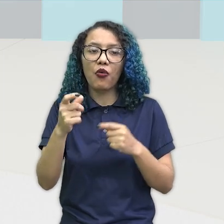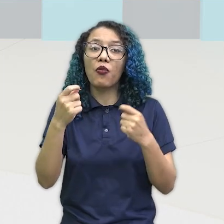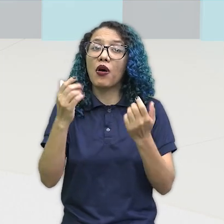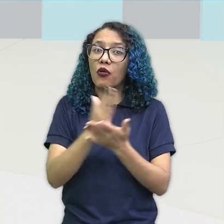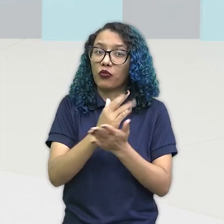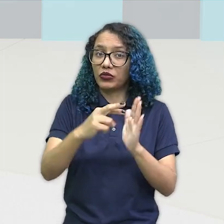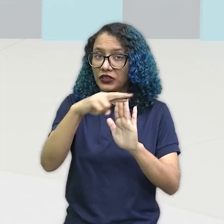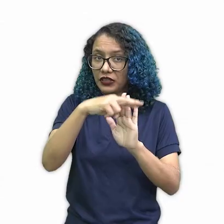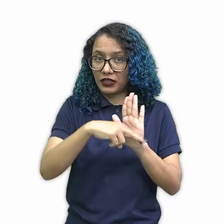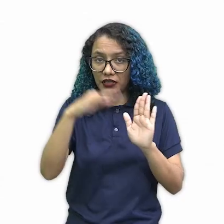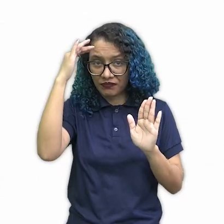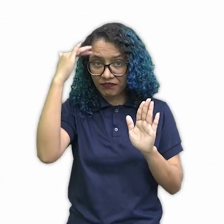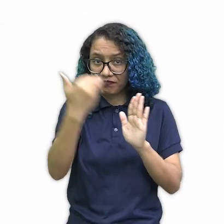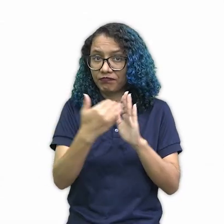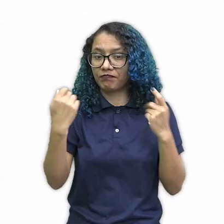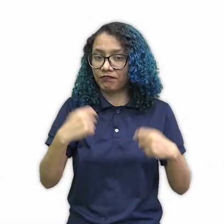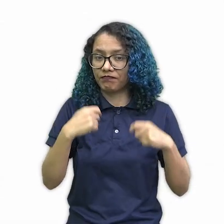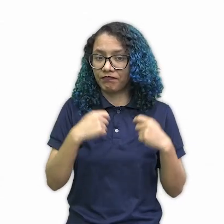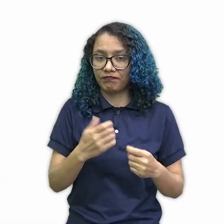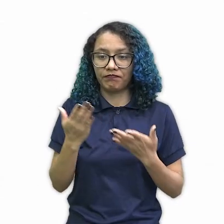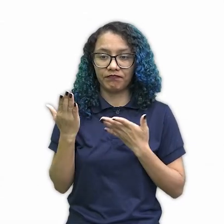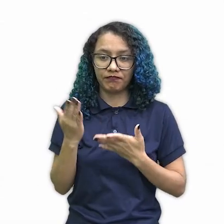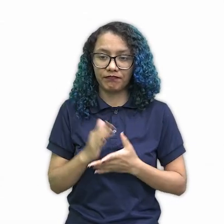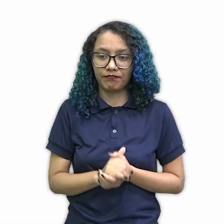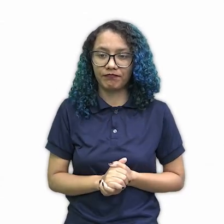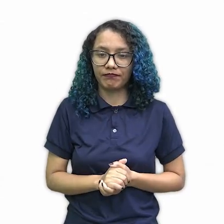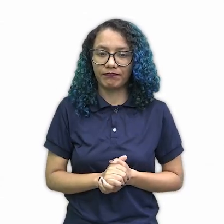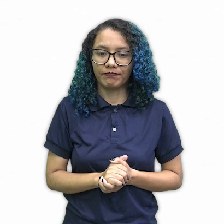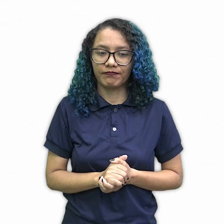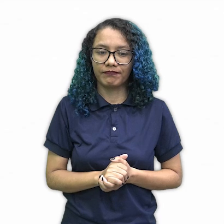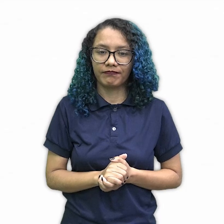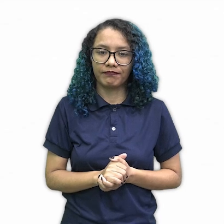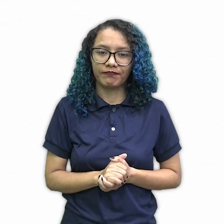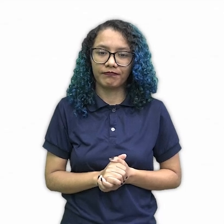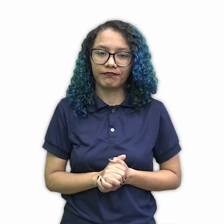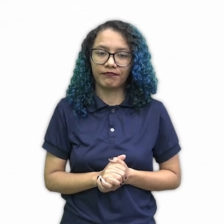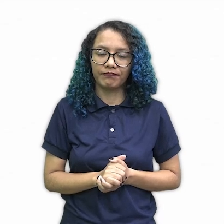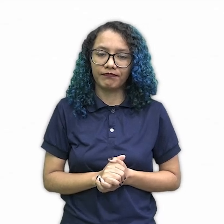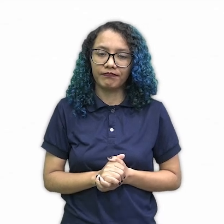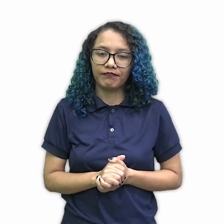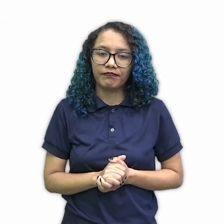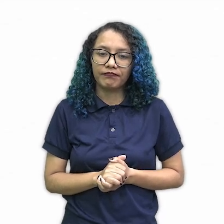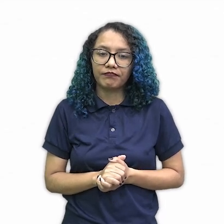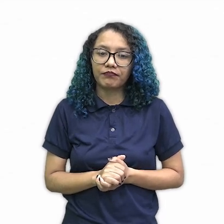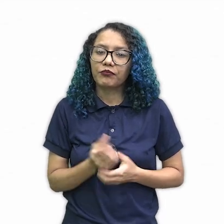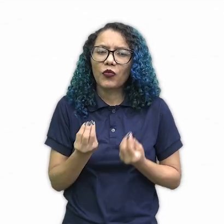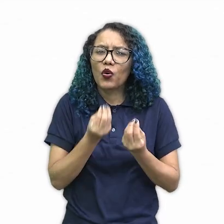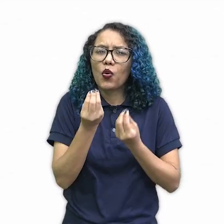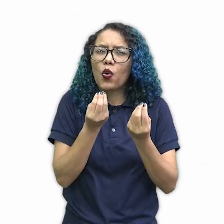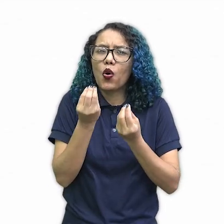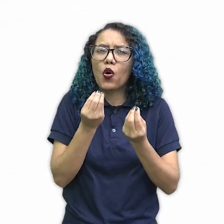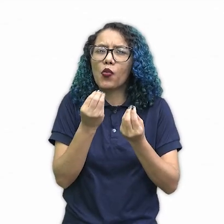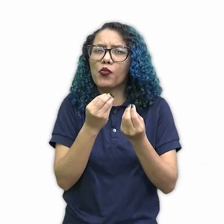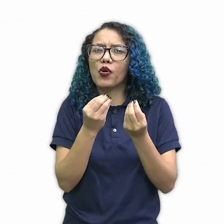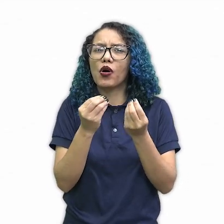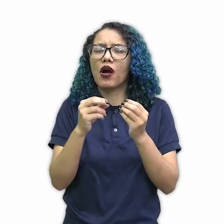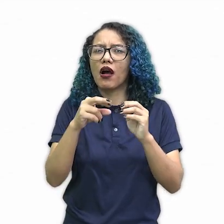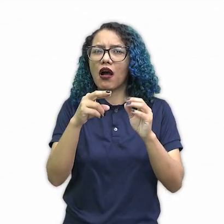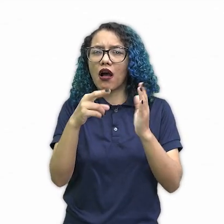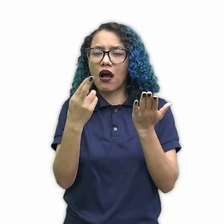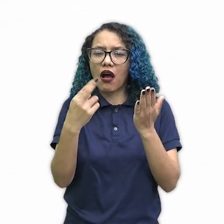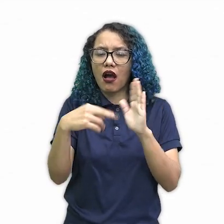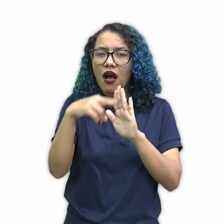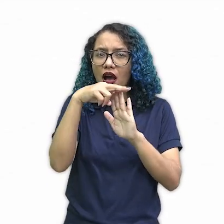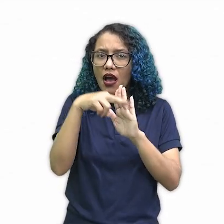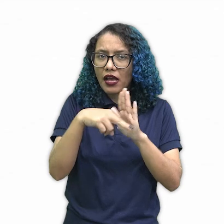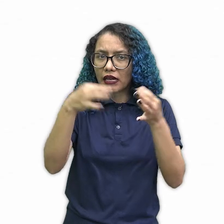ver agora, ok? Então, aqui eu tenho como usar os adjetivos, né? Como usar o grau superlativo